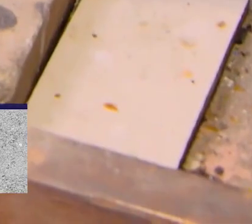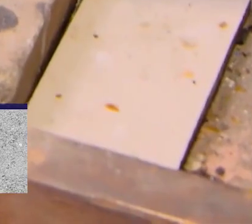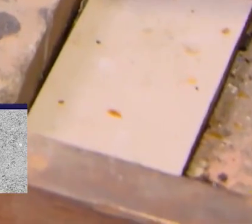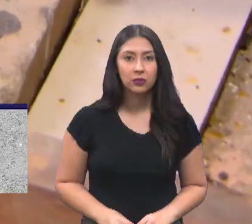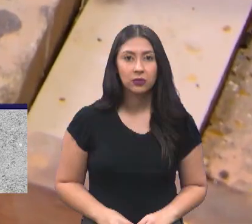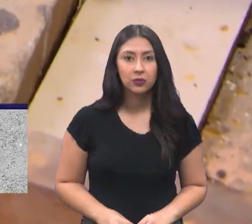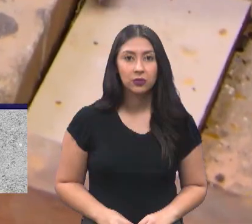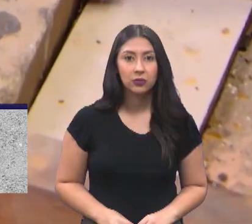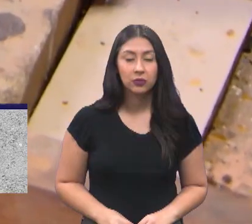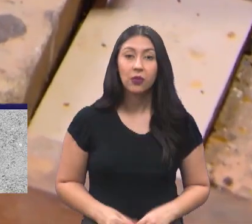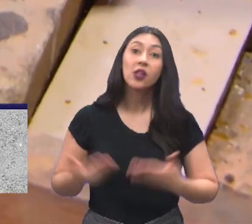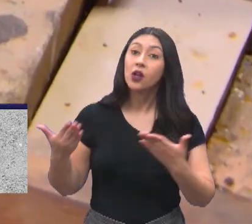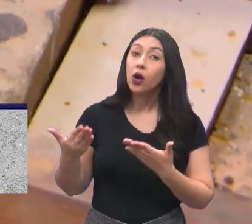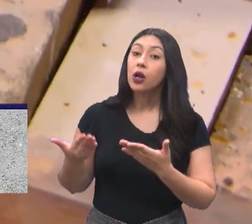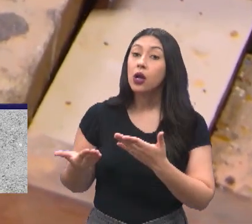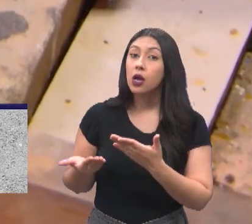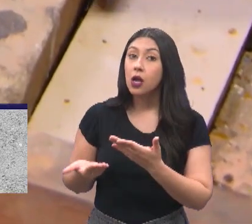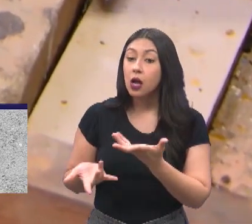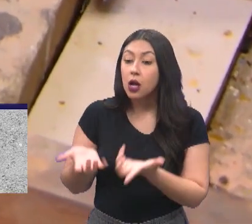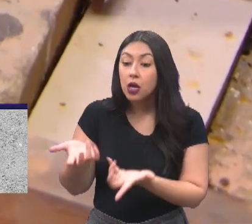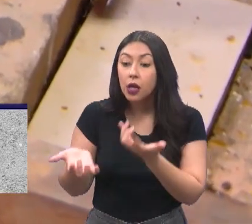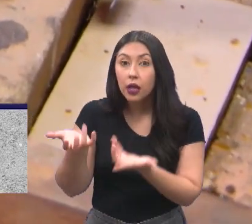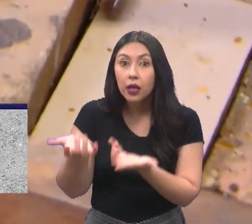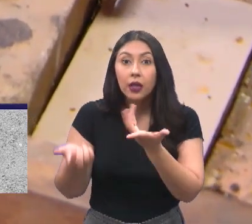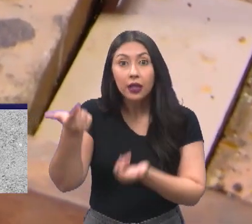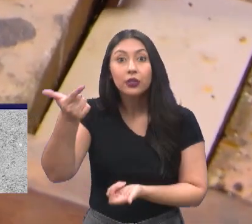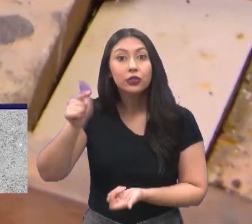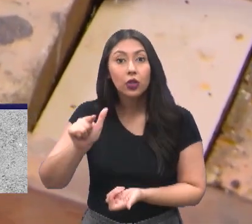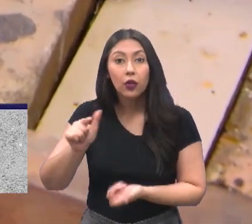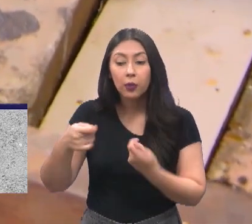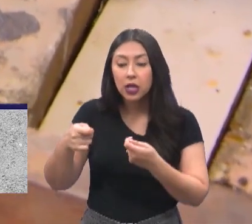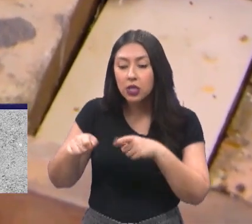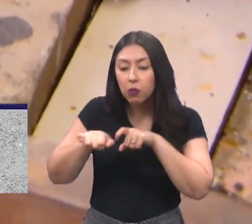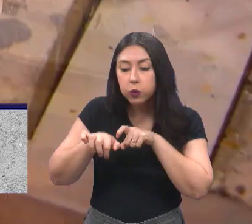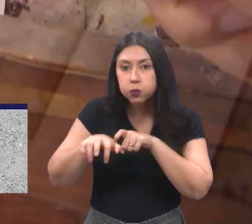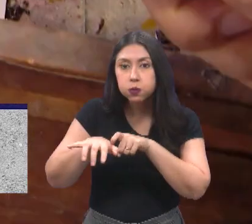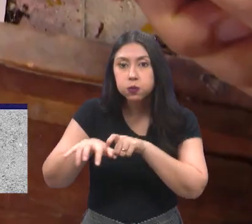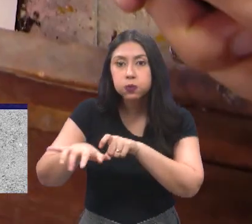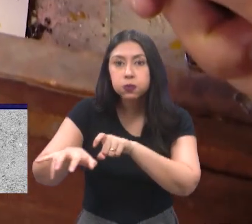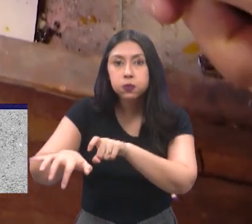Nós vamos recozer a prata, que ela ficar em brasa, que ela já está ficando. Agora você vai andando um pouco com o maçarico para cima.